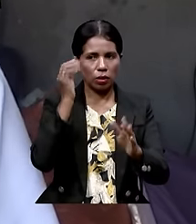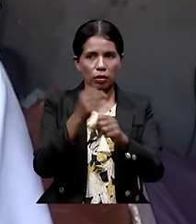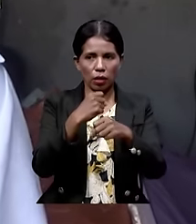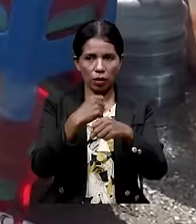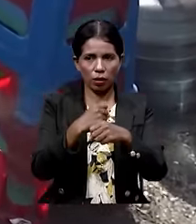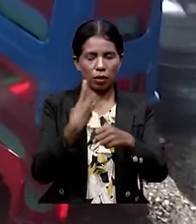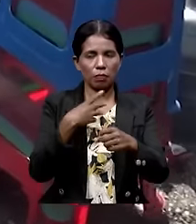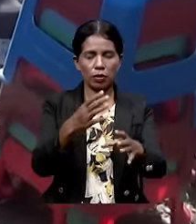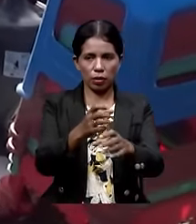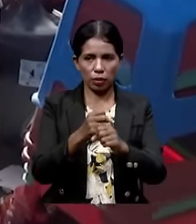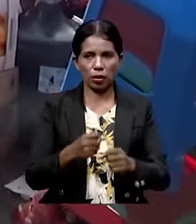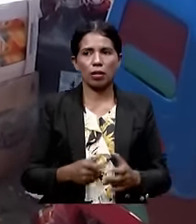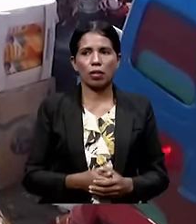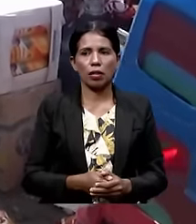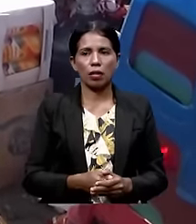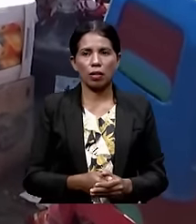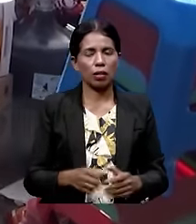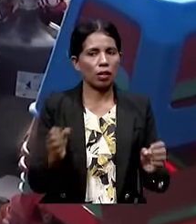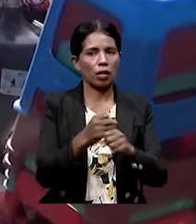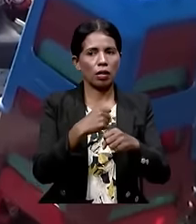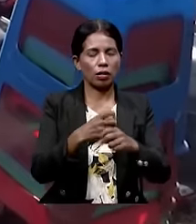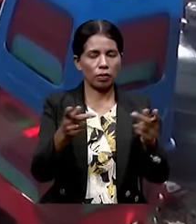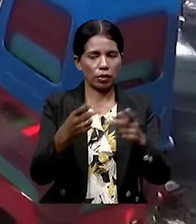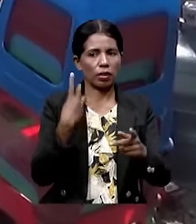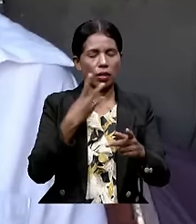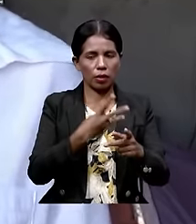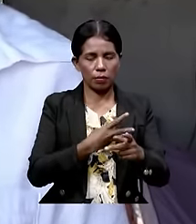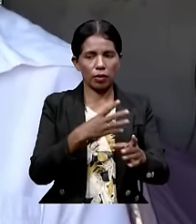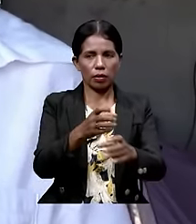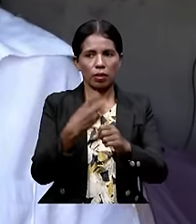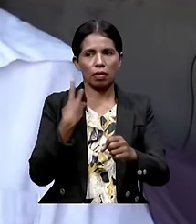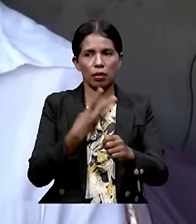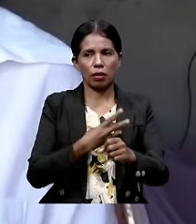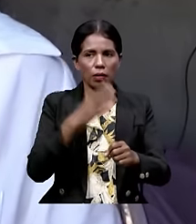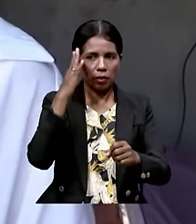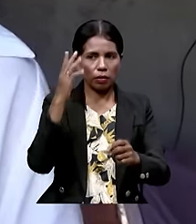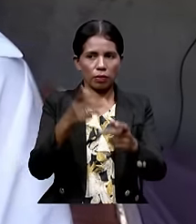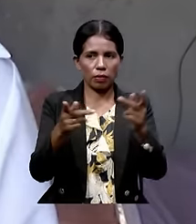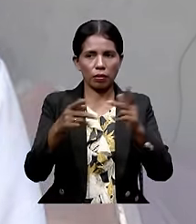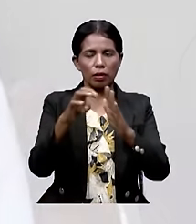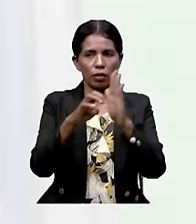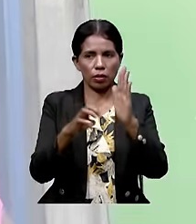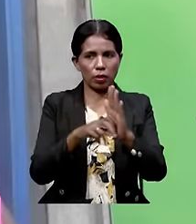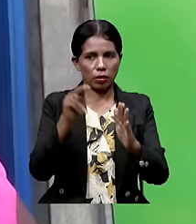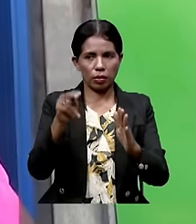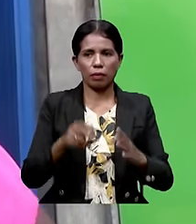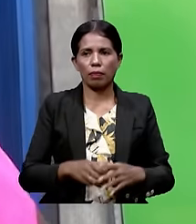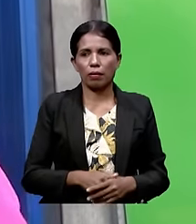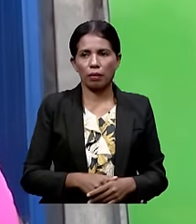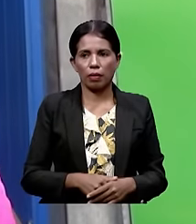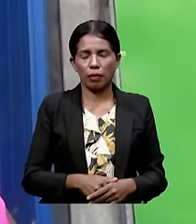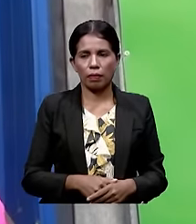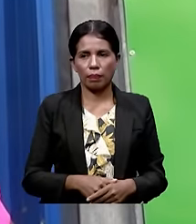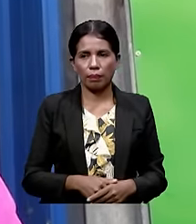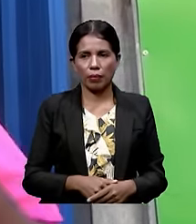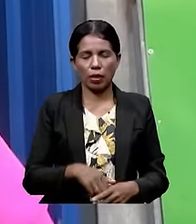rumah mo sami simu, ni tu la halu pati mba ami mo sami simu tama, ami hatene kata kira ne pati istar niya. Bobo ya ma istar